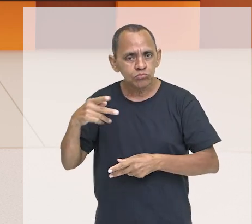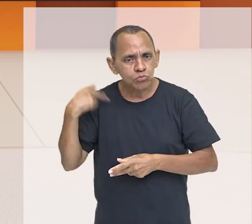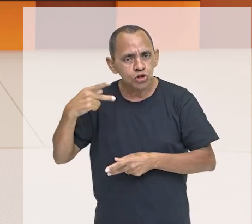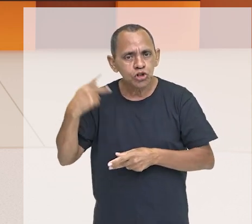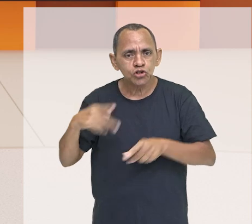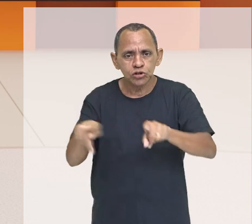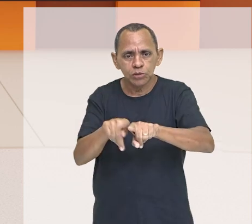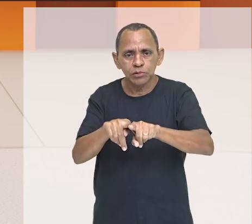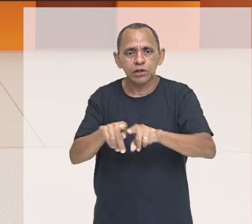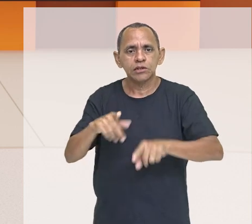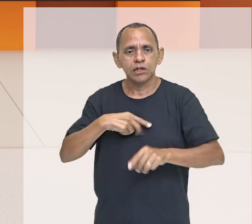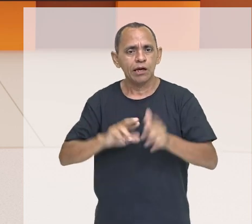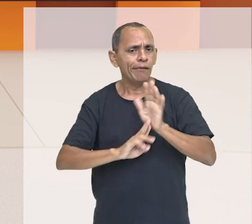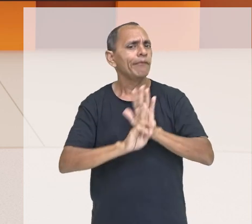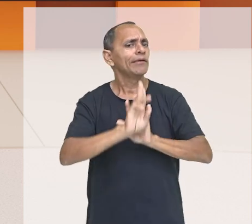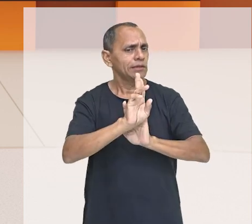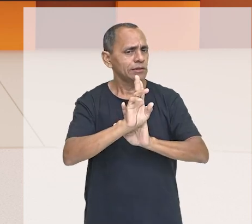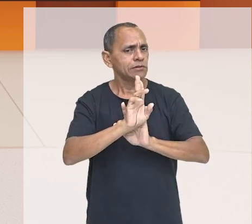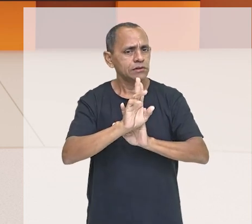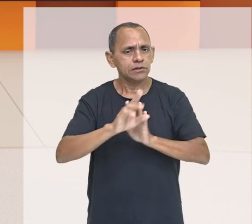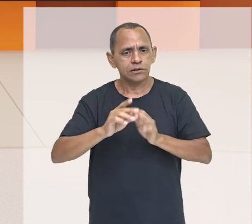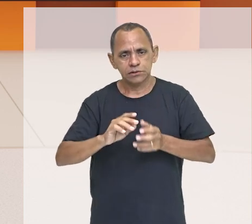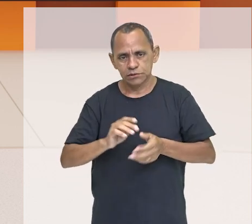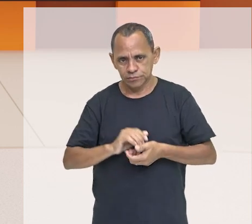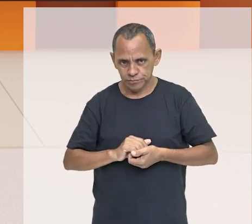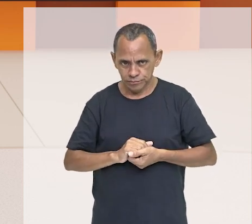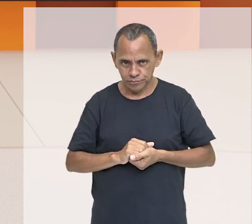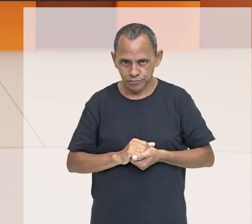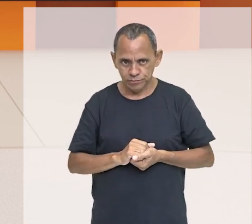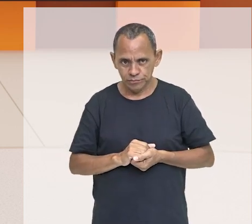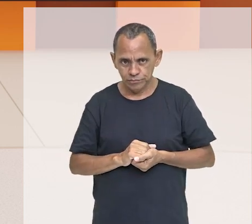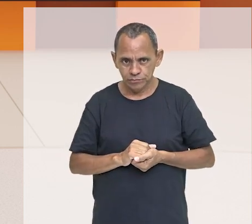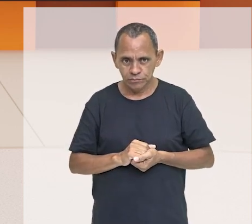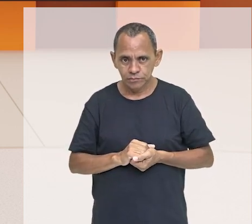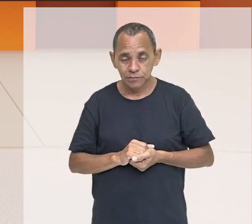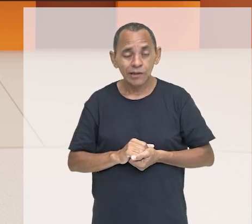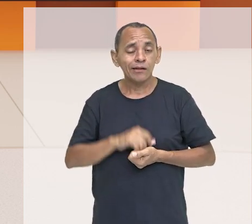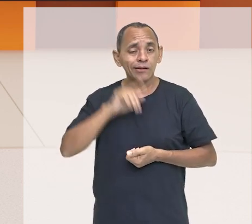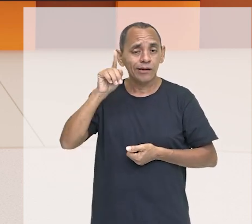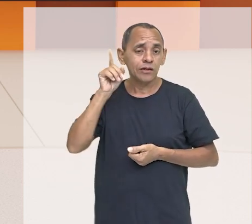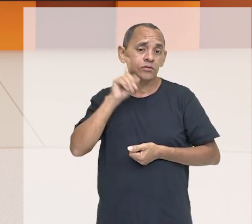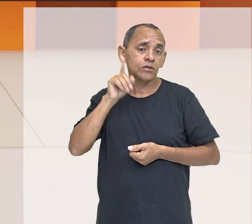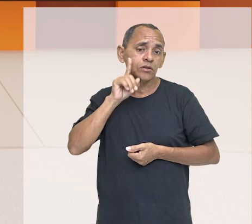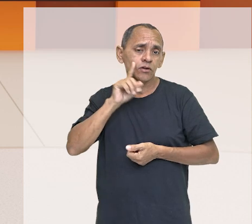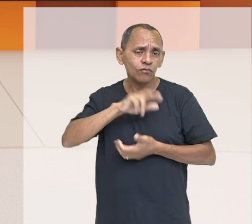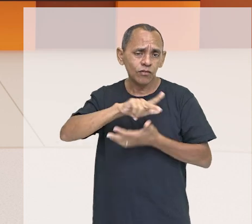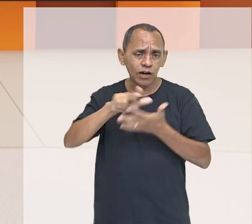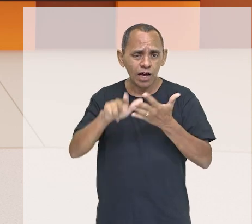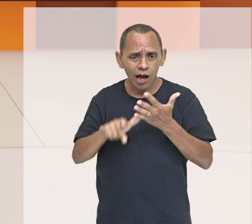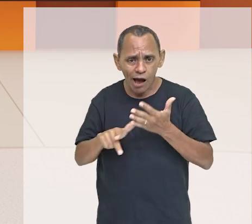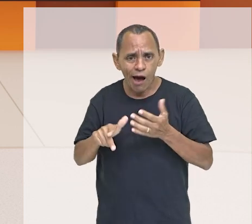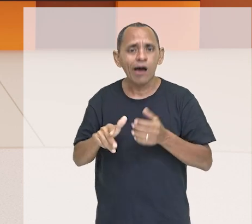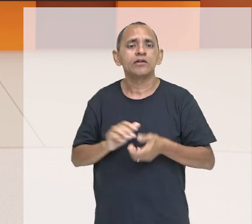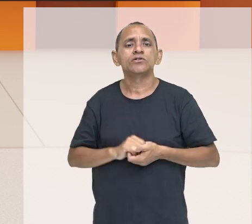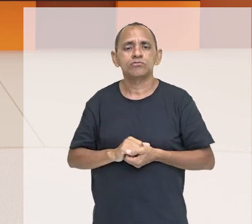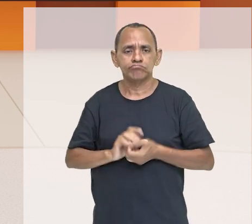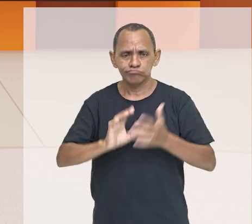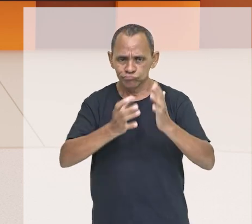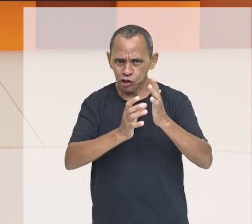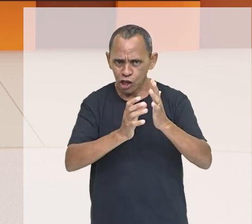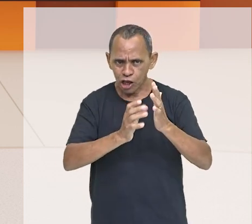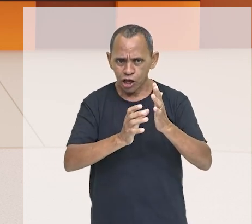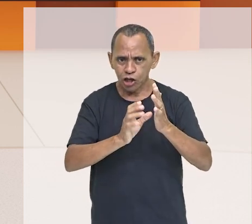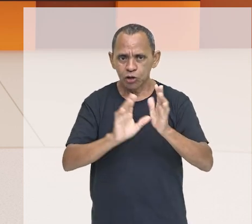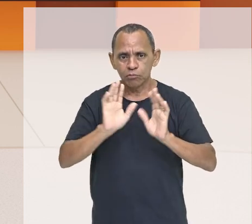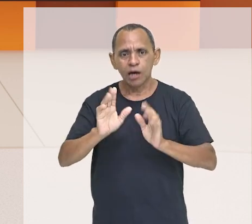que é o país que tem uma maior quantidade de partidos e tem representatividade, porque, como nós falamos, nos